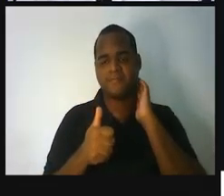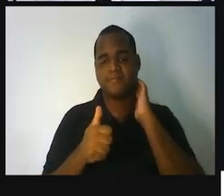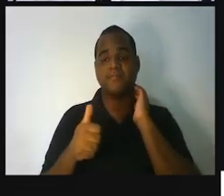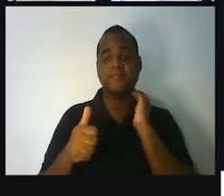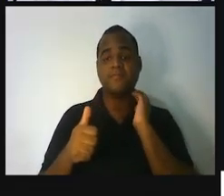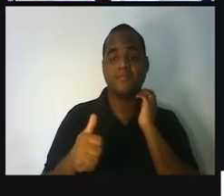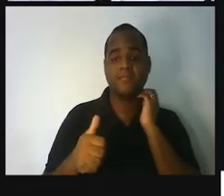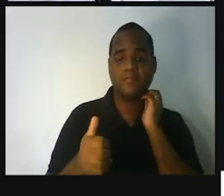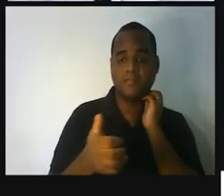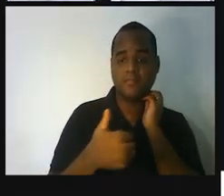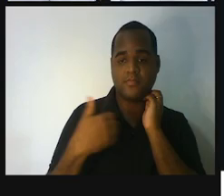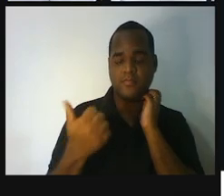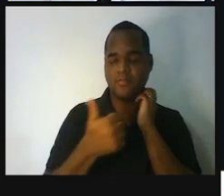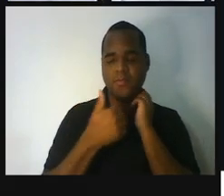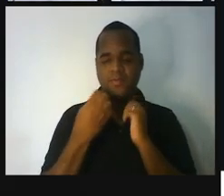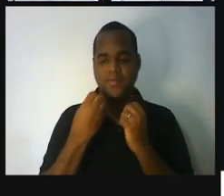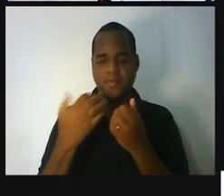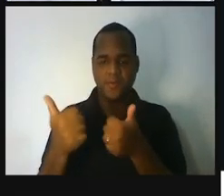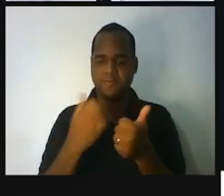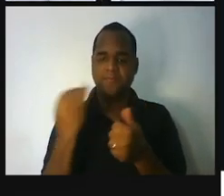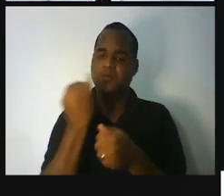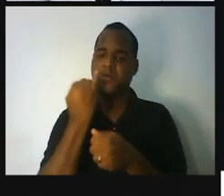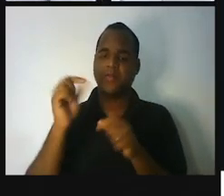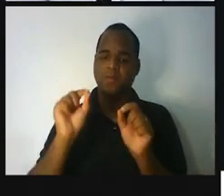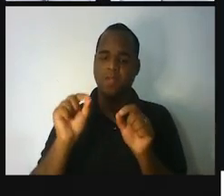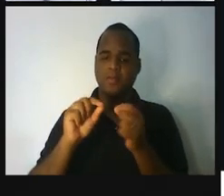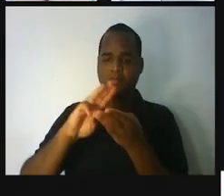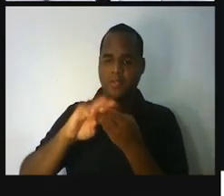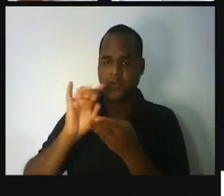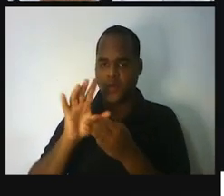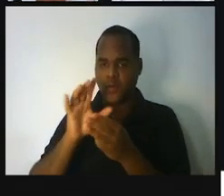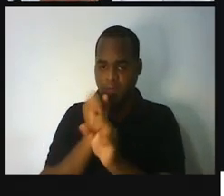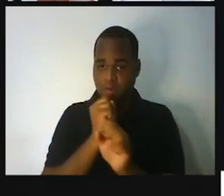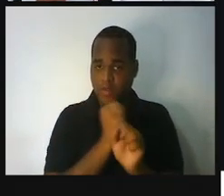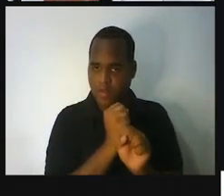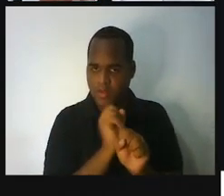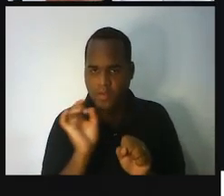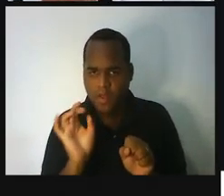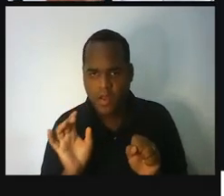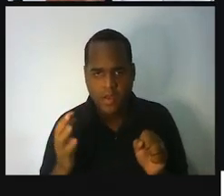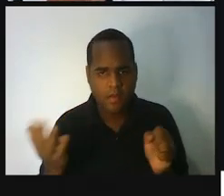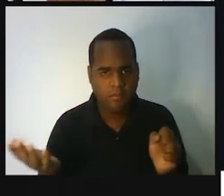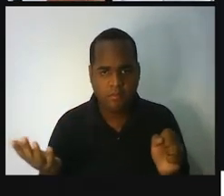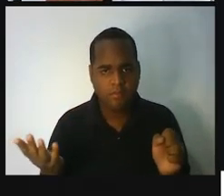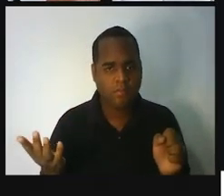Bom, uma coisa interessante é que a matemática não é só cálculos.